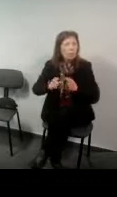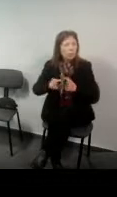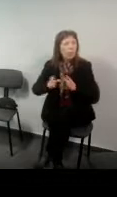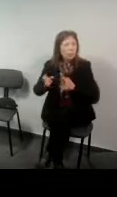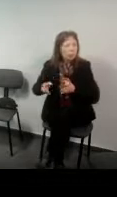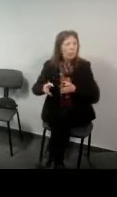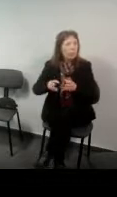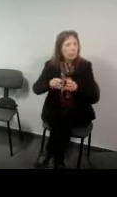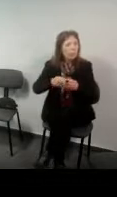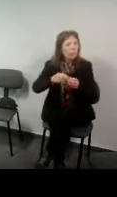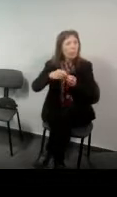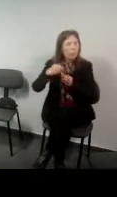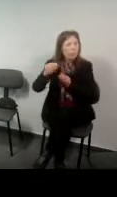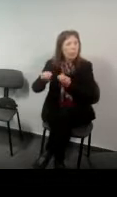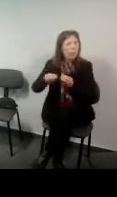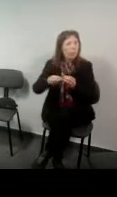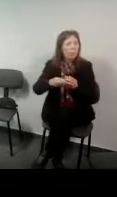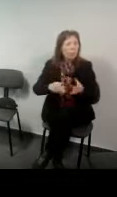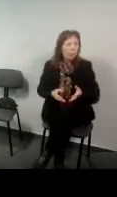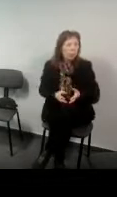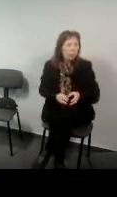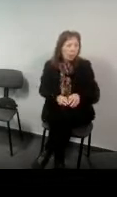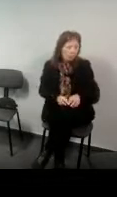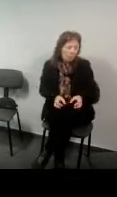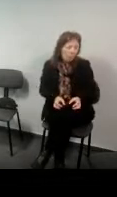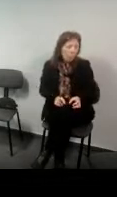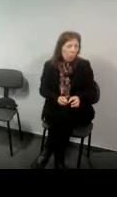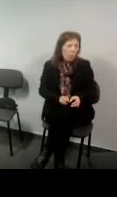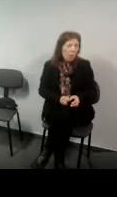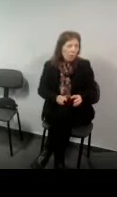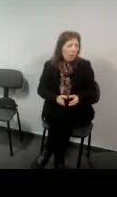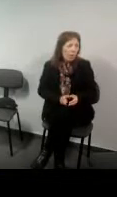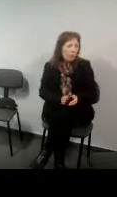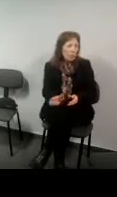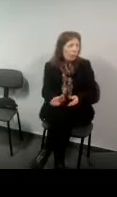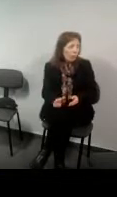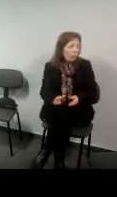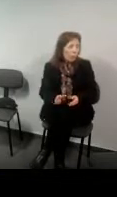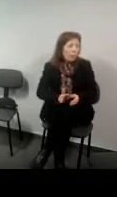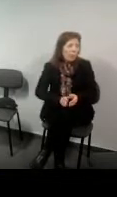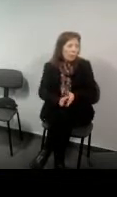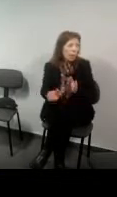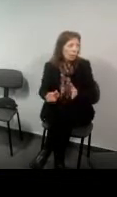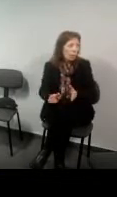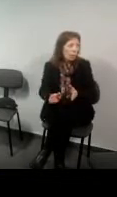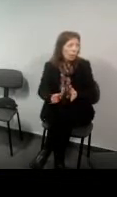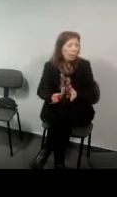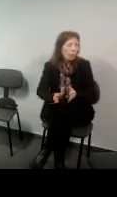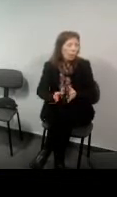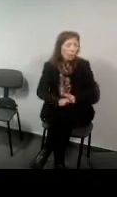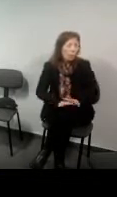Se chama fístula isso, né? Uma coisa que... Porque a diferença tem um abscesso, ele fura para fora, né? Vaza